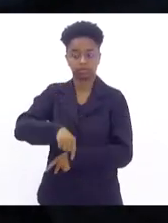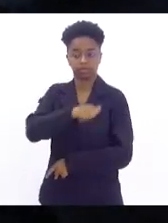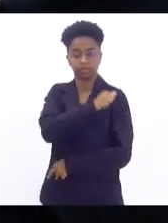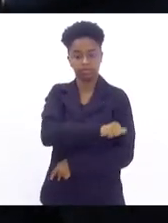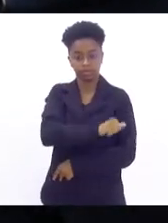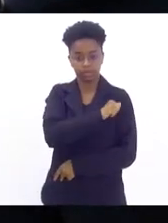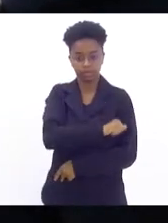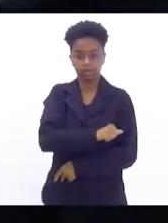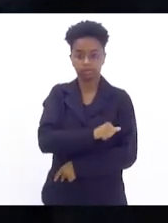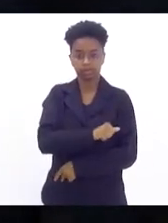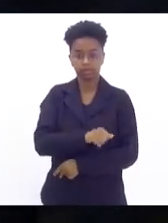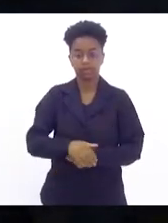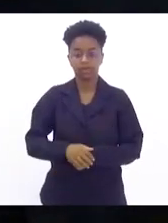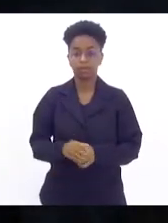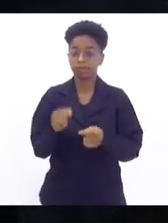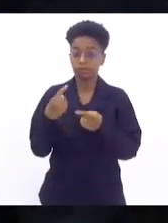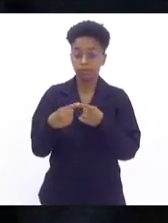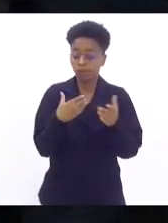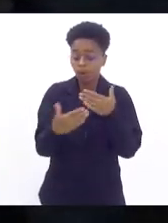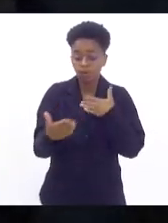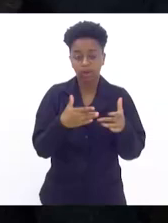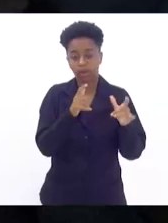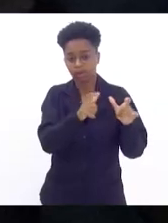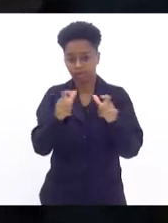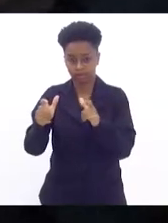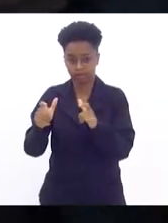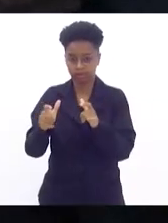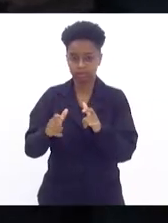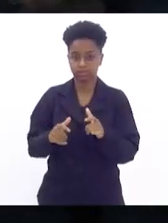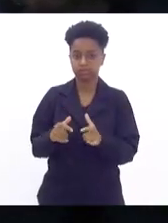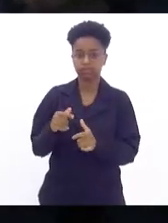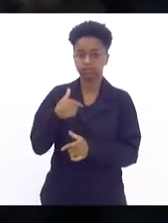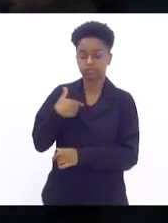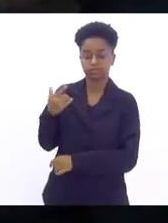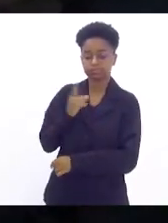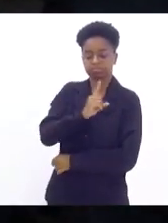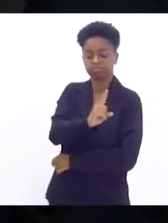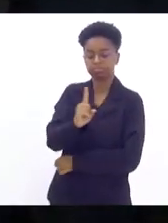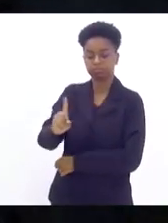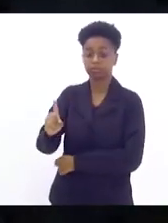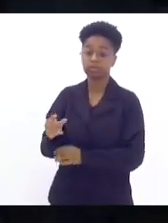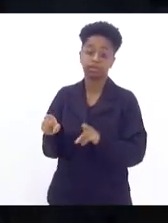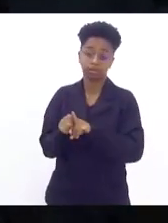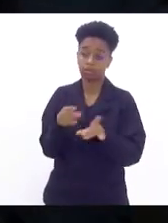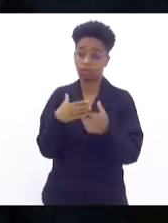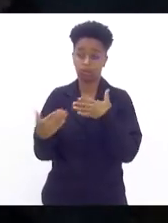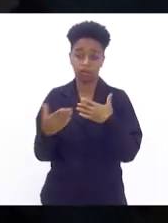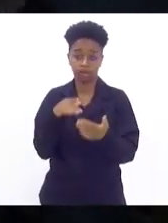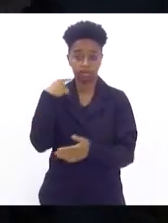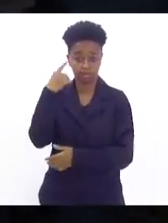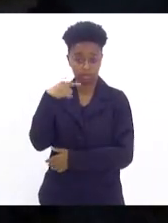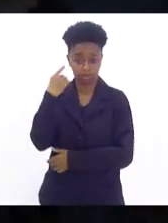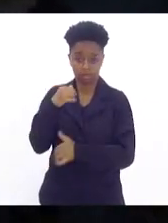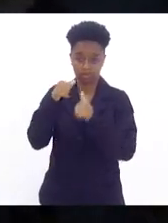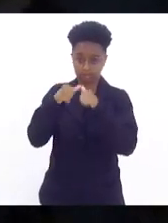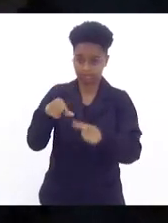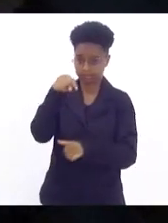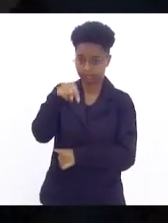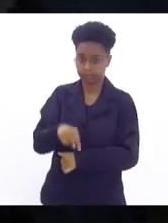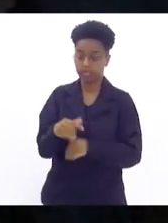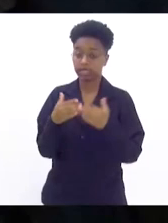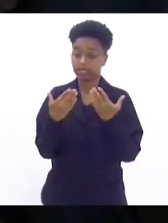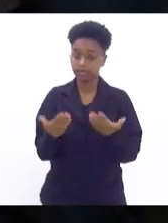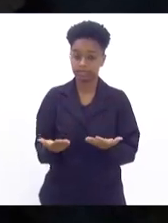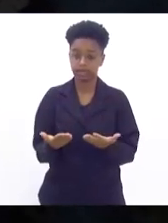onde quer que eu esteja ou onde quer qualquer um do deputado de deputados e deputados estejam aqui então